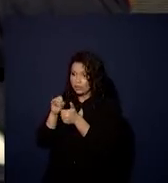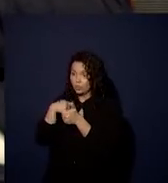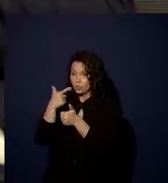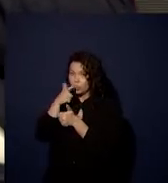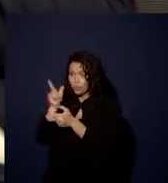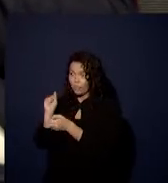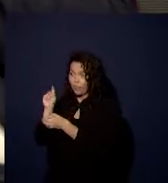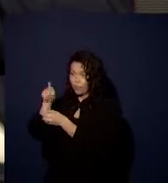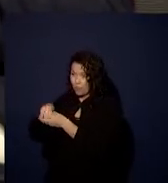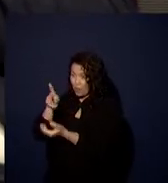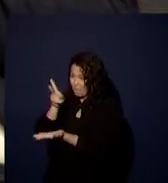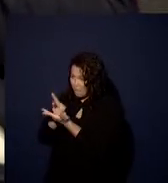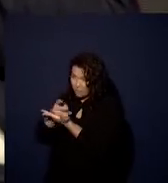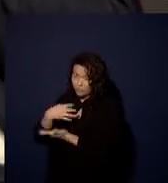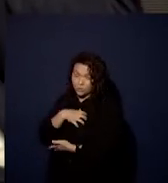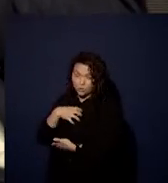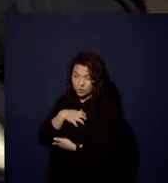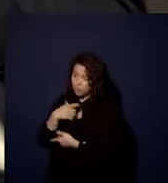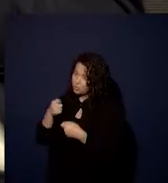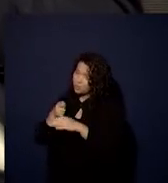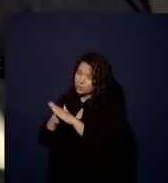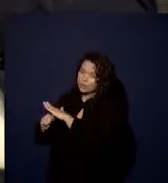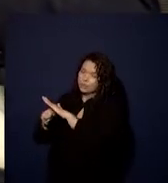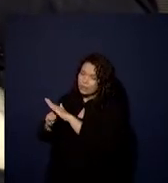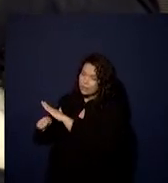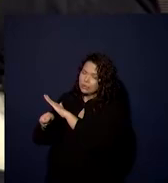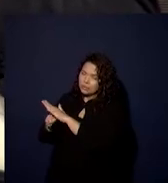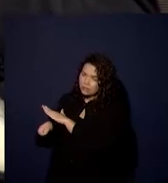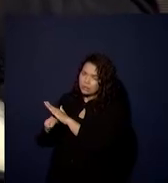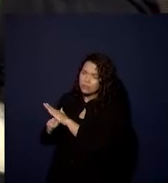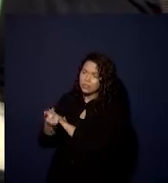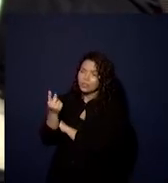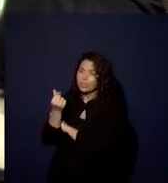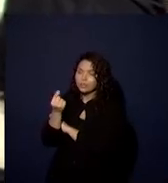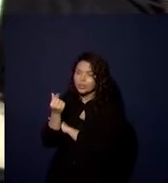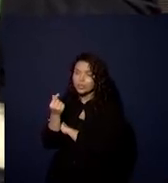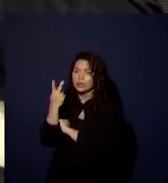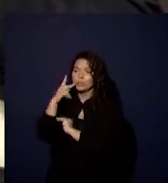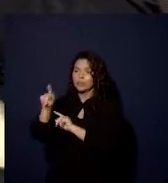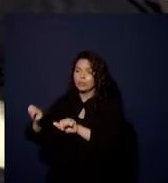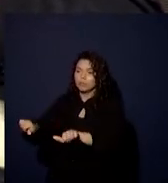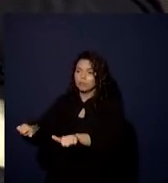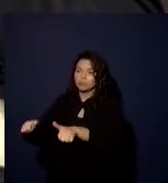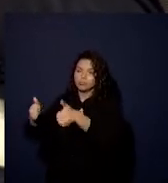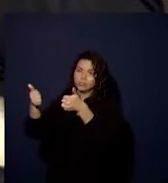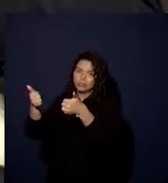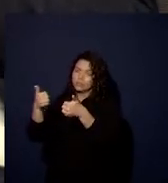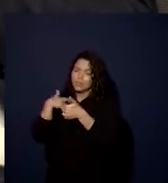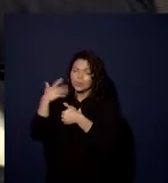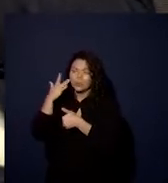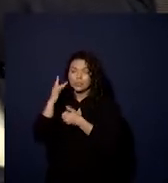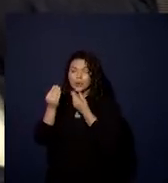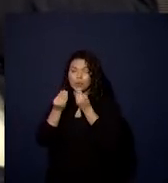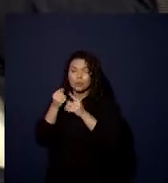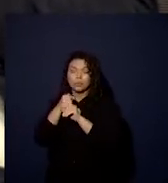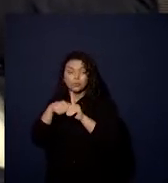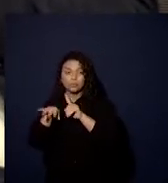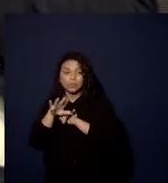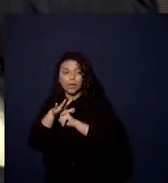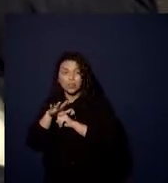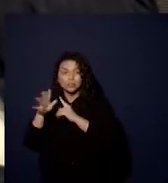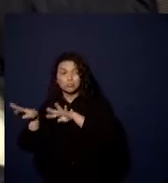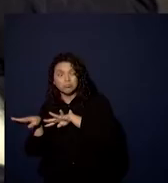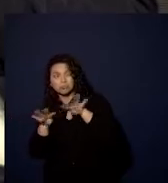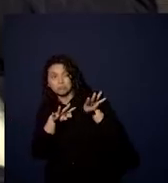gigantescos nessa que a gente já vivenciou dentro da Petrobras não sei como isso seria de uma formalidade o que tem que ter uma discussão